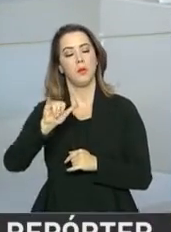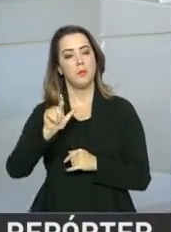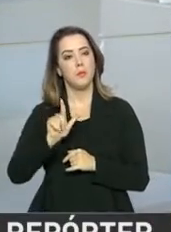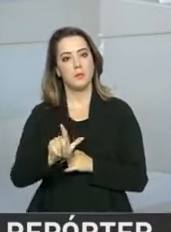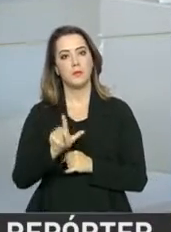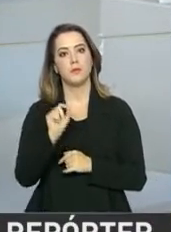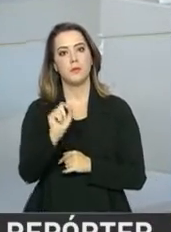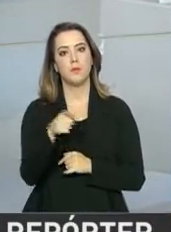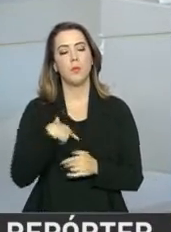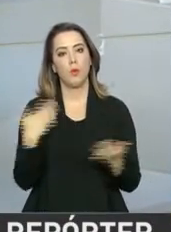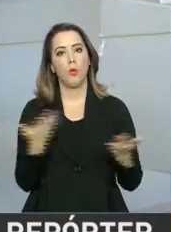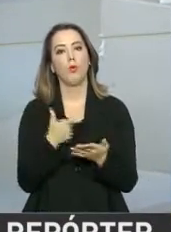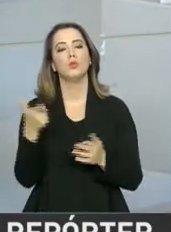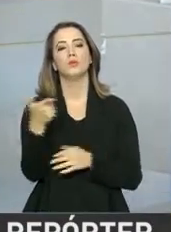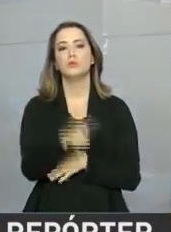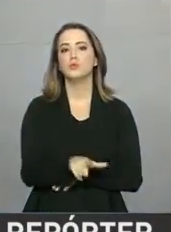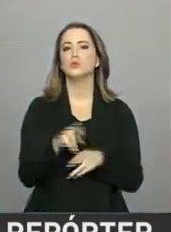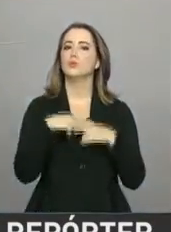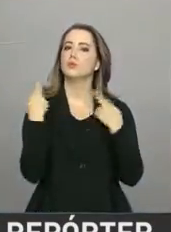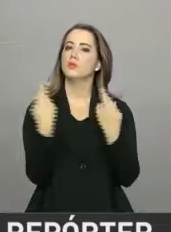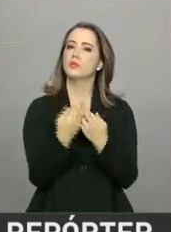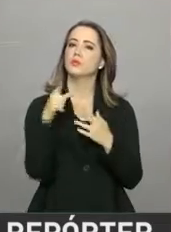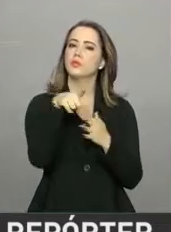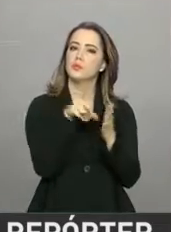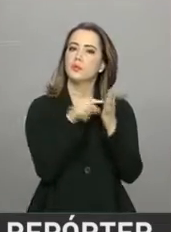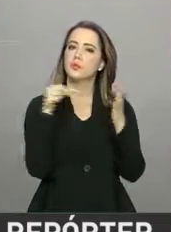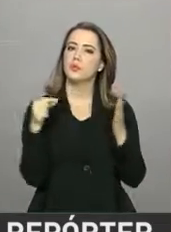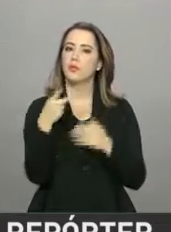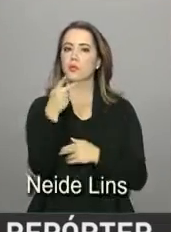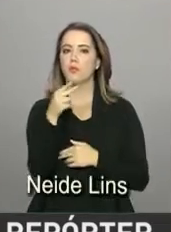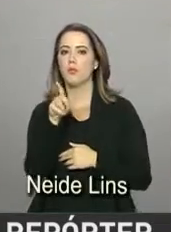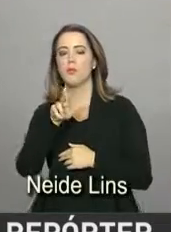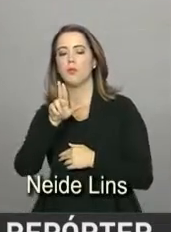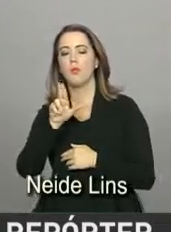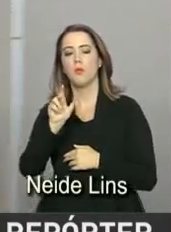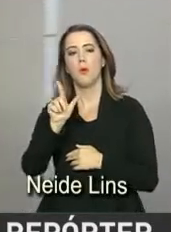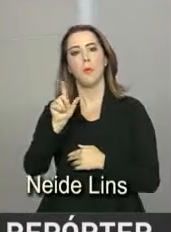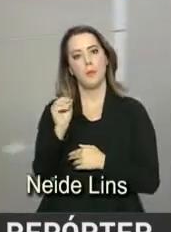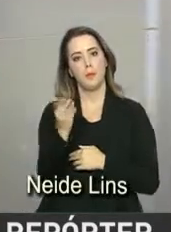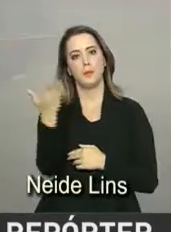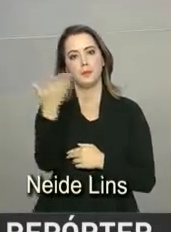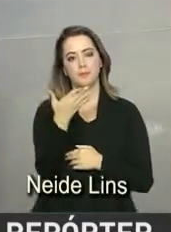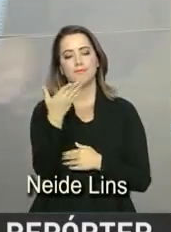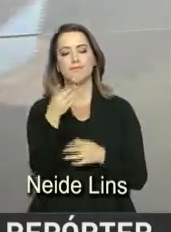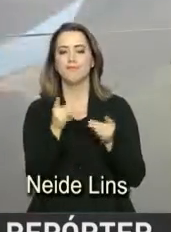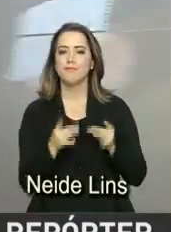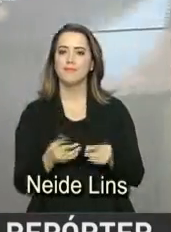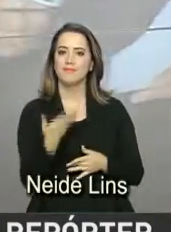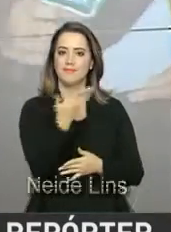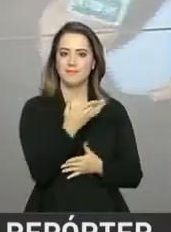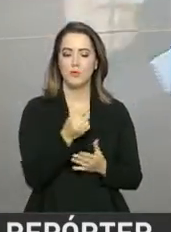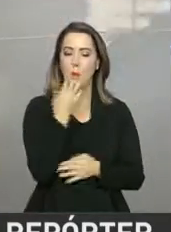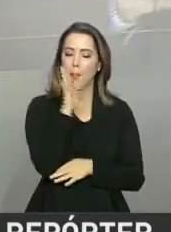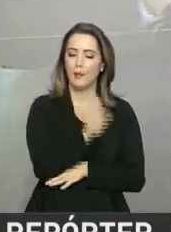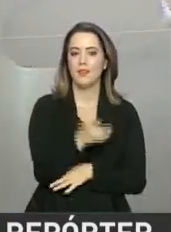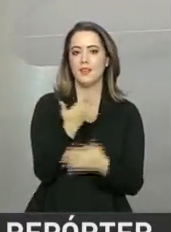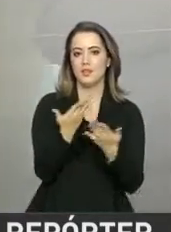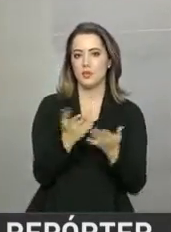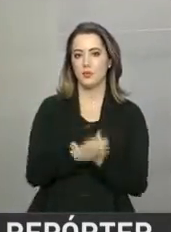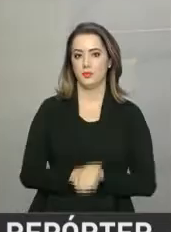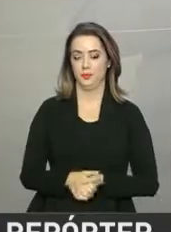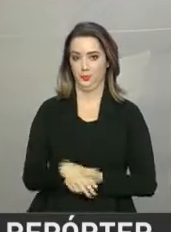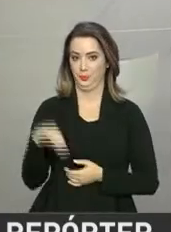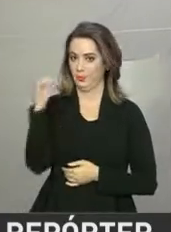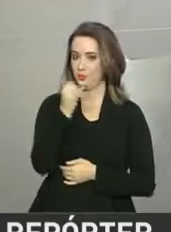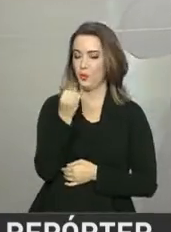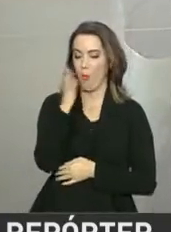mais uma reunião no Palácio do Planalto. O repórter Paulo Lasalva está lá e conta pra gente como foi essa reunião. Olá, Paulo, boa tarde.